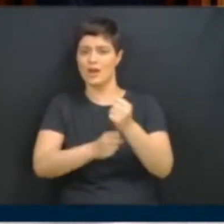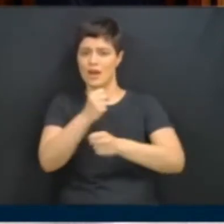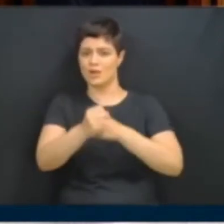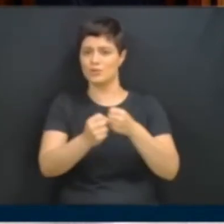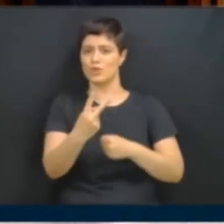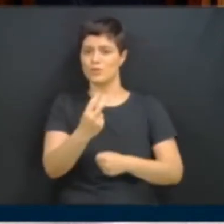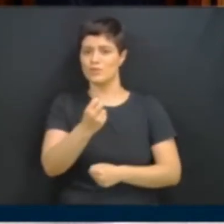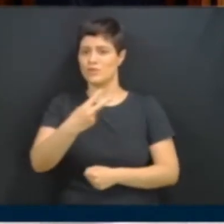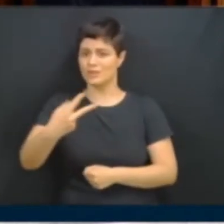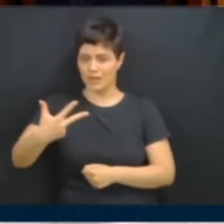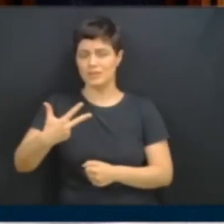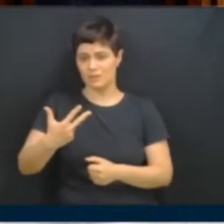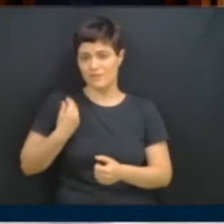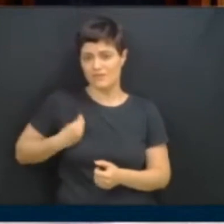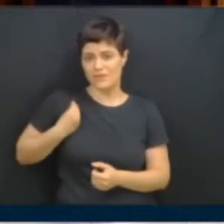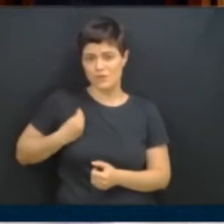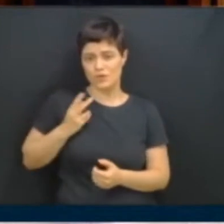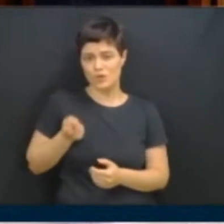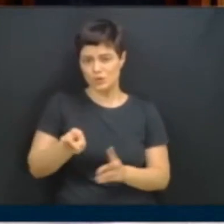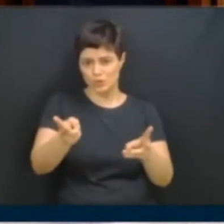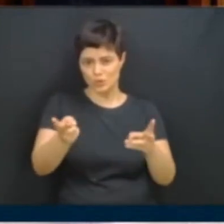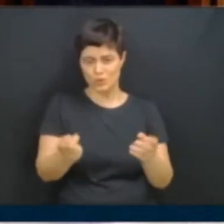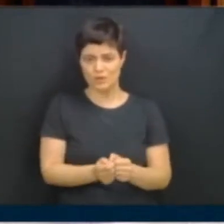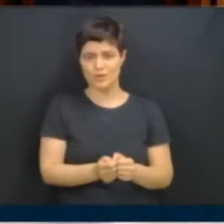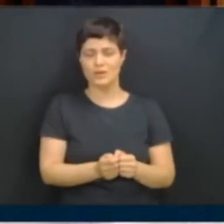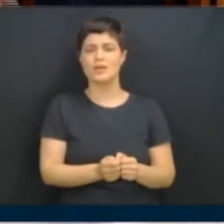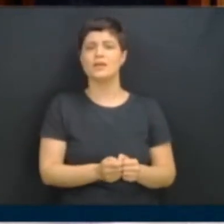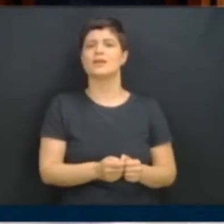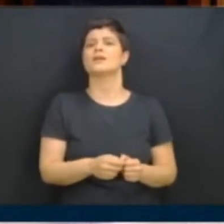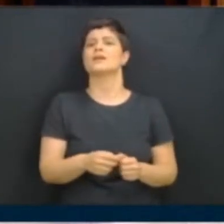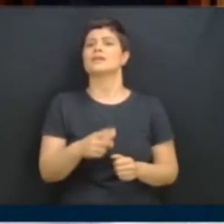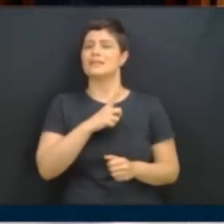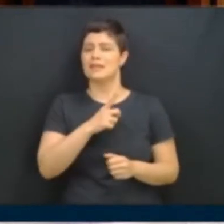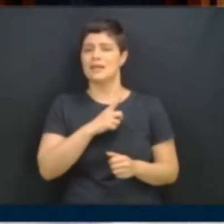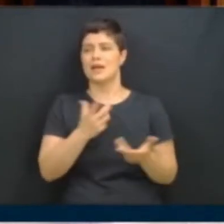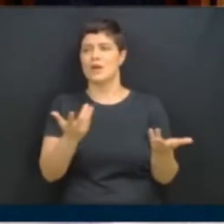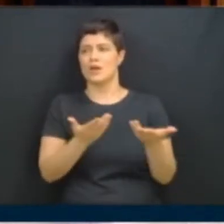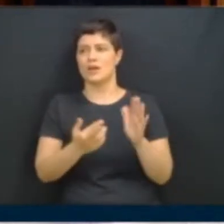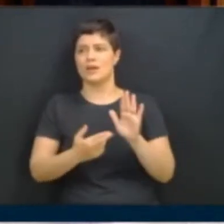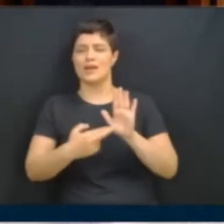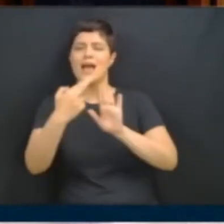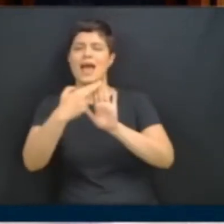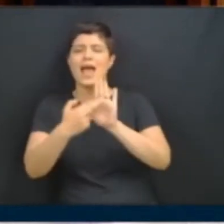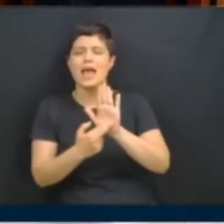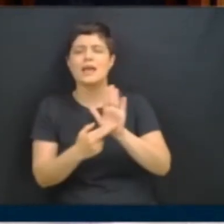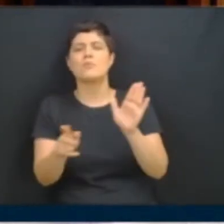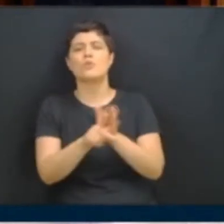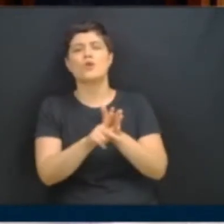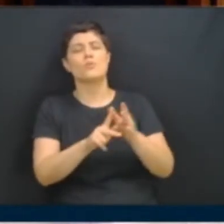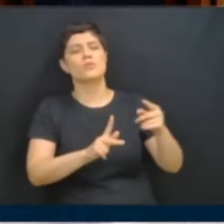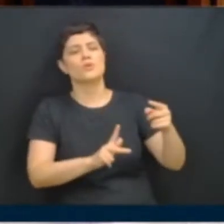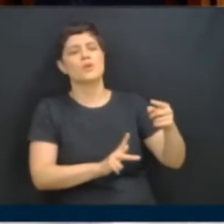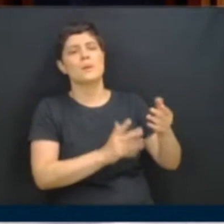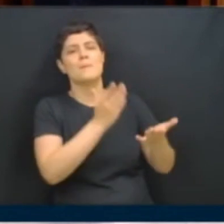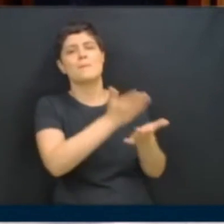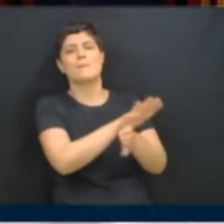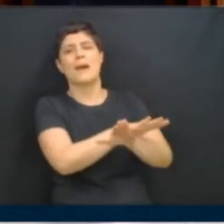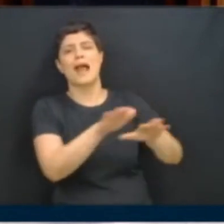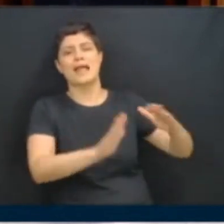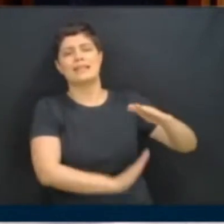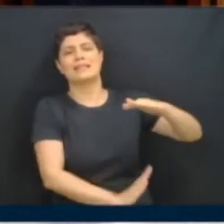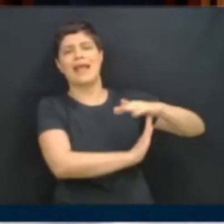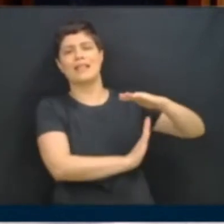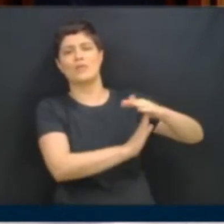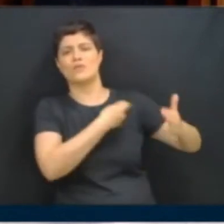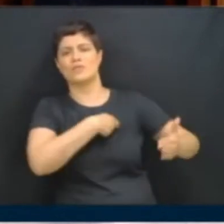arcabouço fiscal, aprovado para acabar com essa modalidade, foi aprovado, mas só vale a partir do